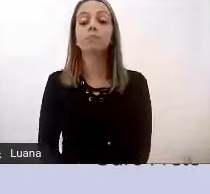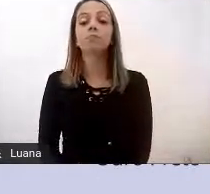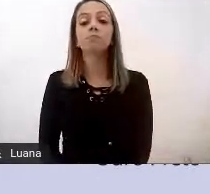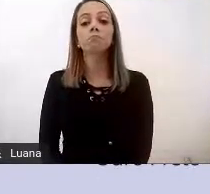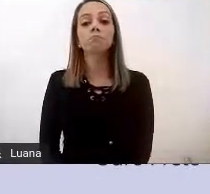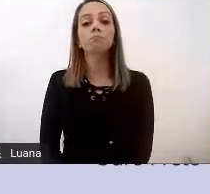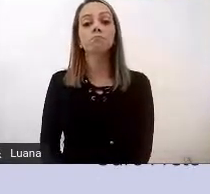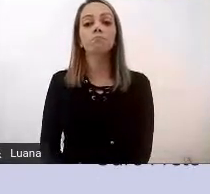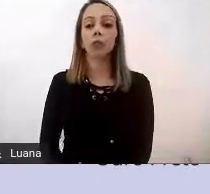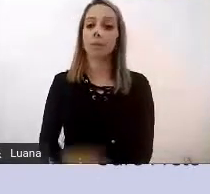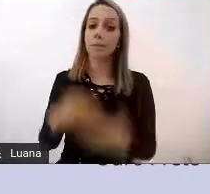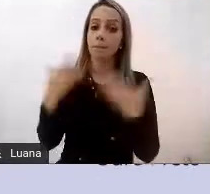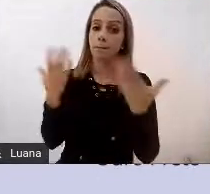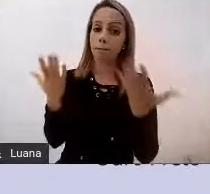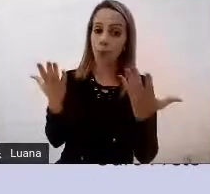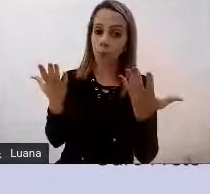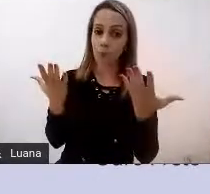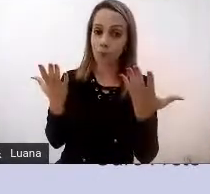Bom,